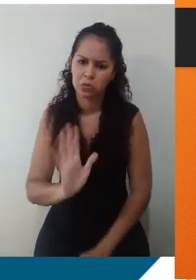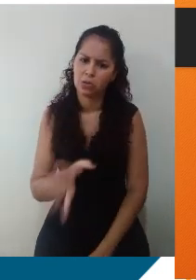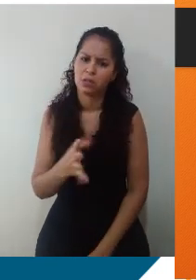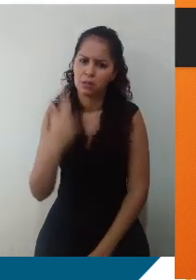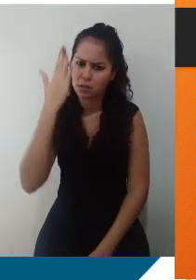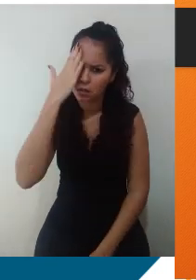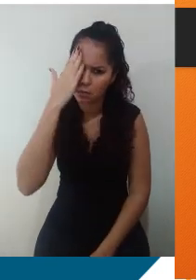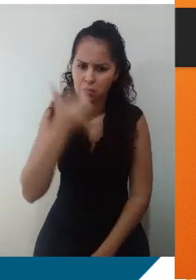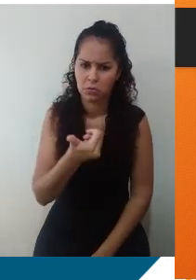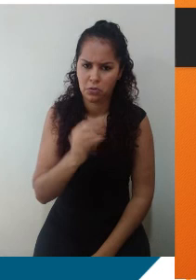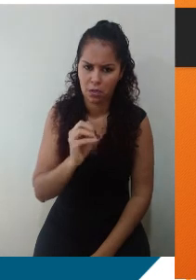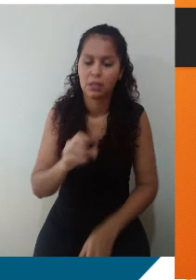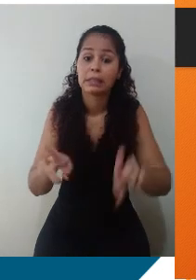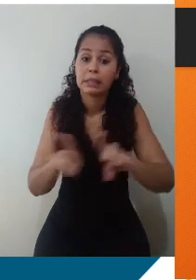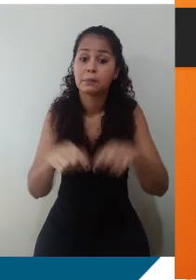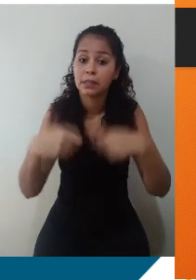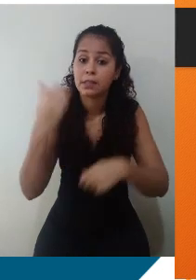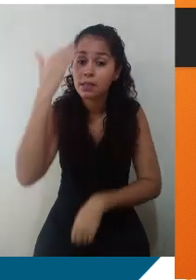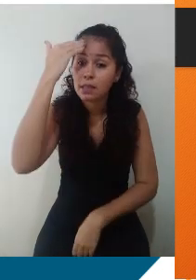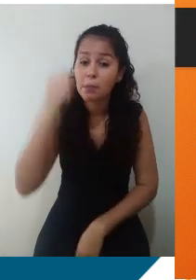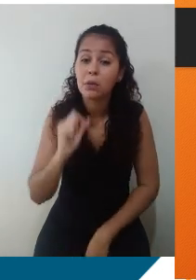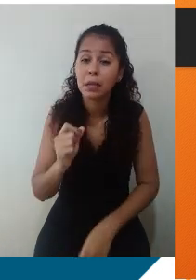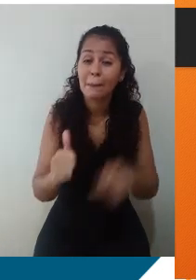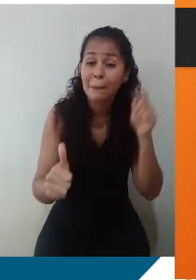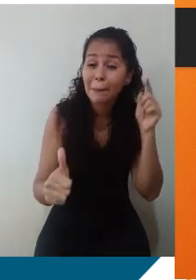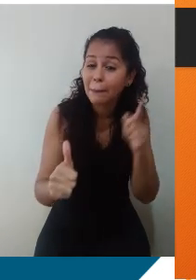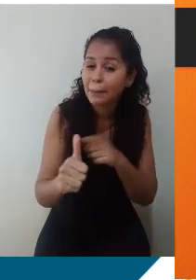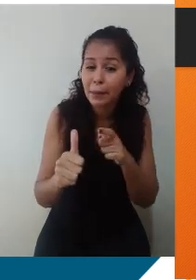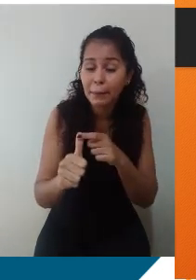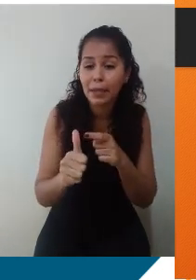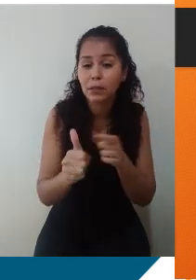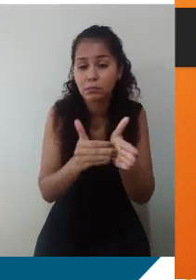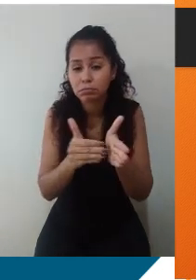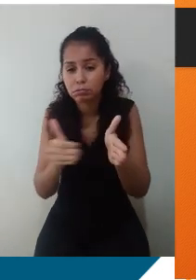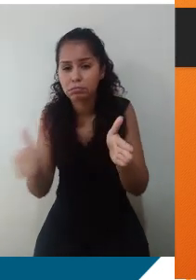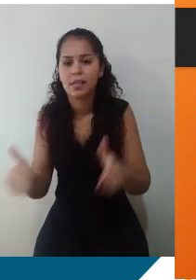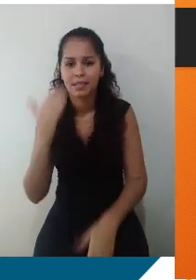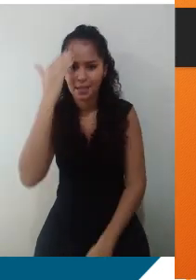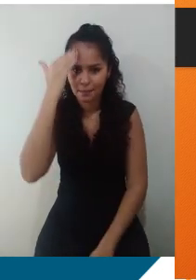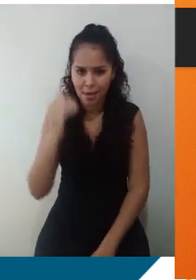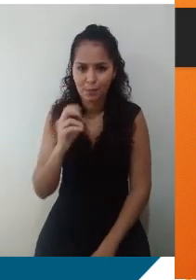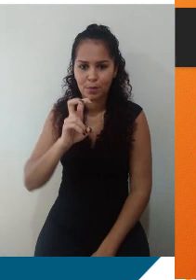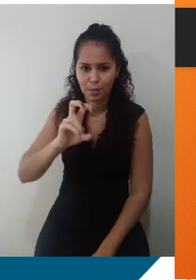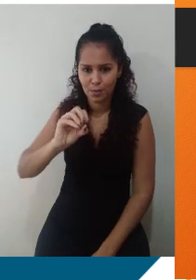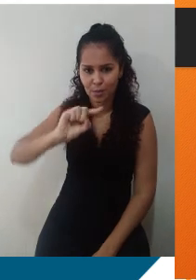e nós já sabemos, 10. Nós precisamos saber também o primeiro valor da sequência, e nós sabemos, é